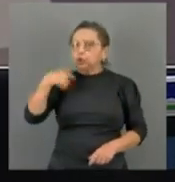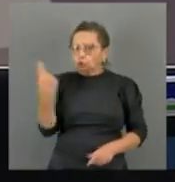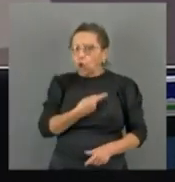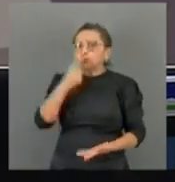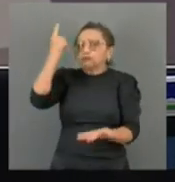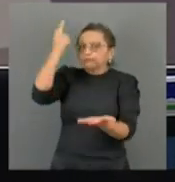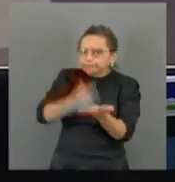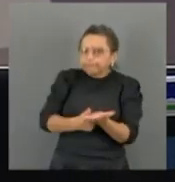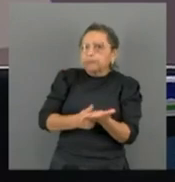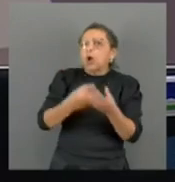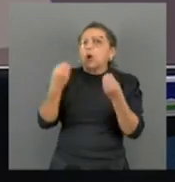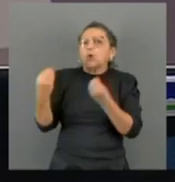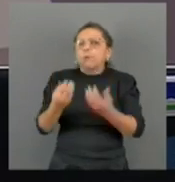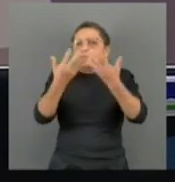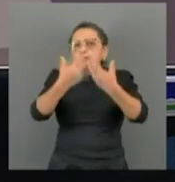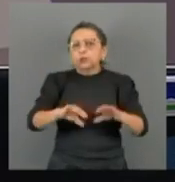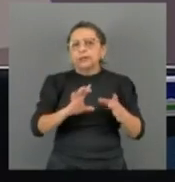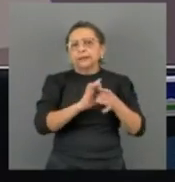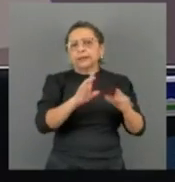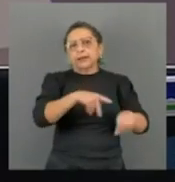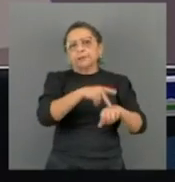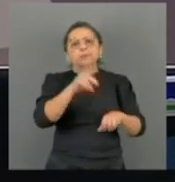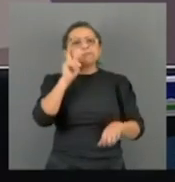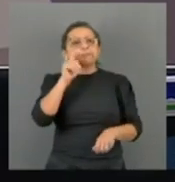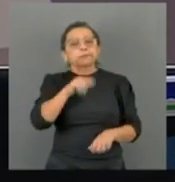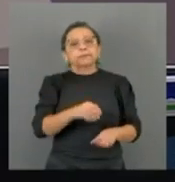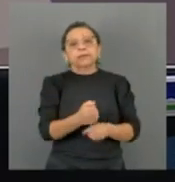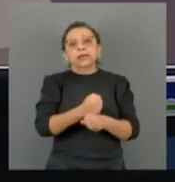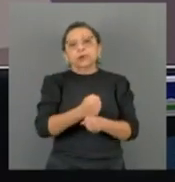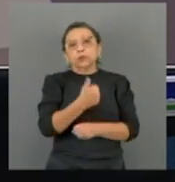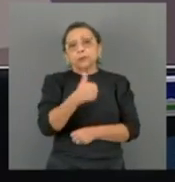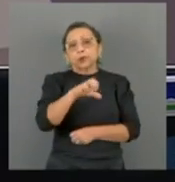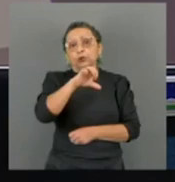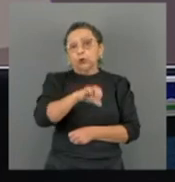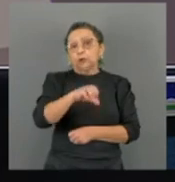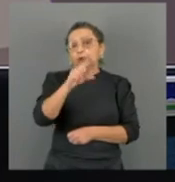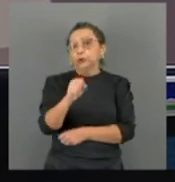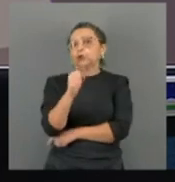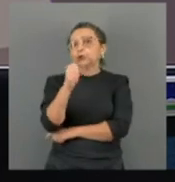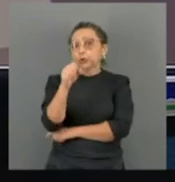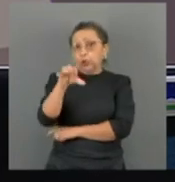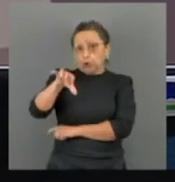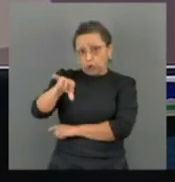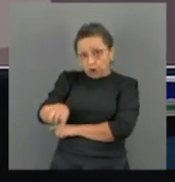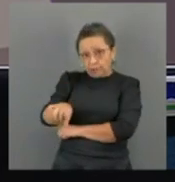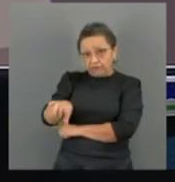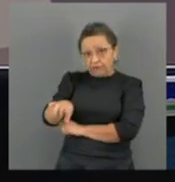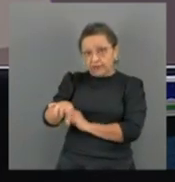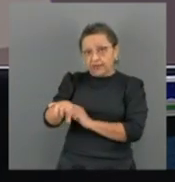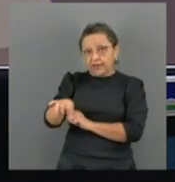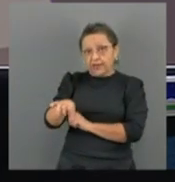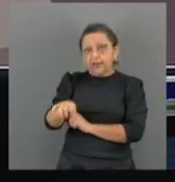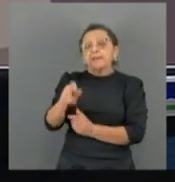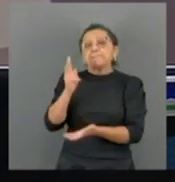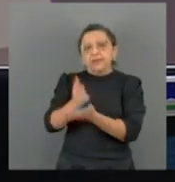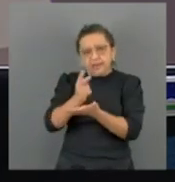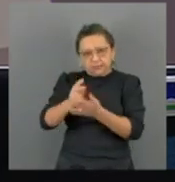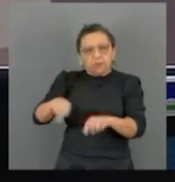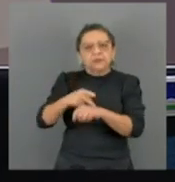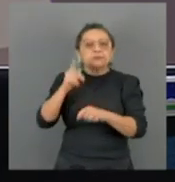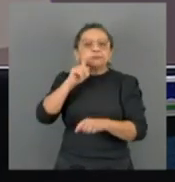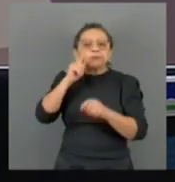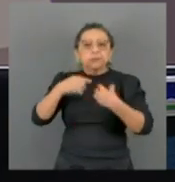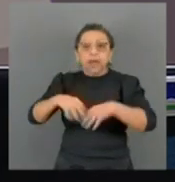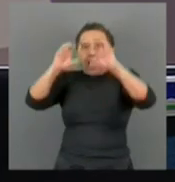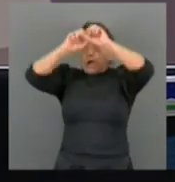liberdade nos Estados Unidos. Em 1989, o Corte Supremo decidiu que